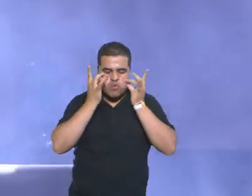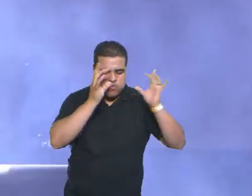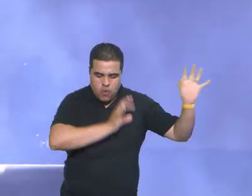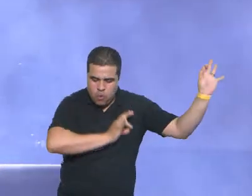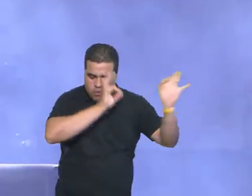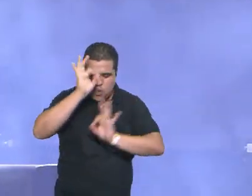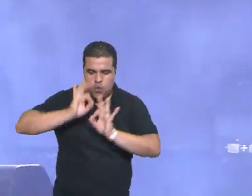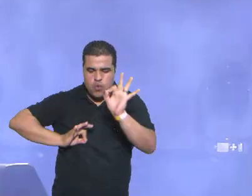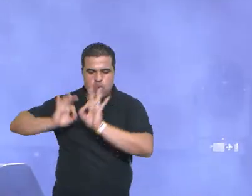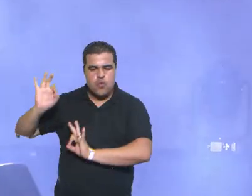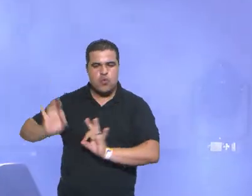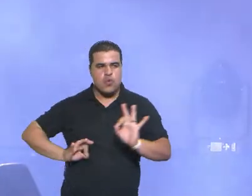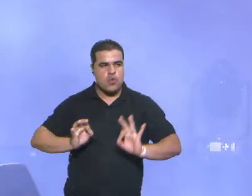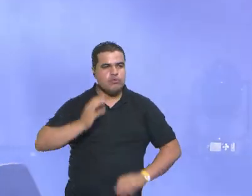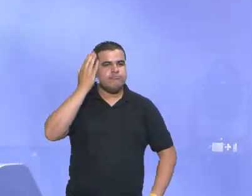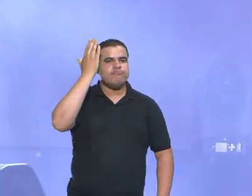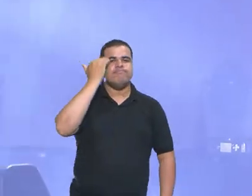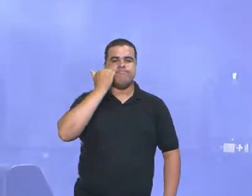já